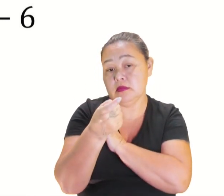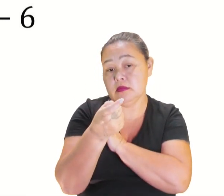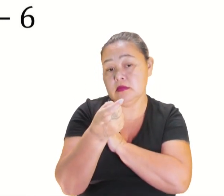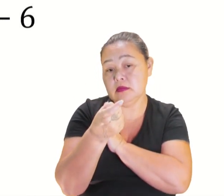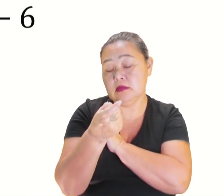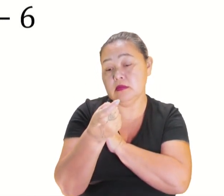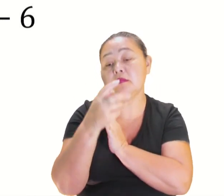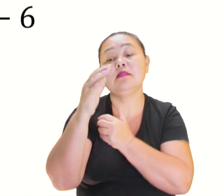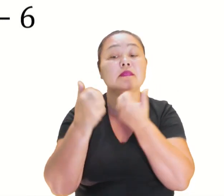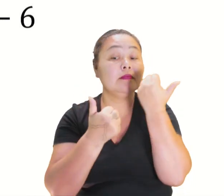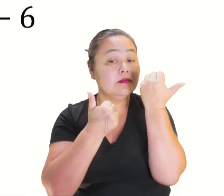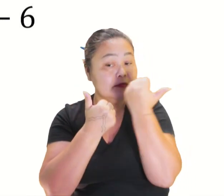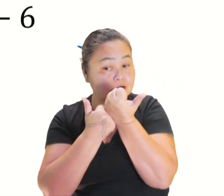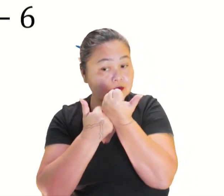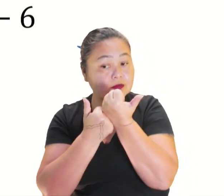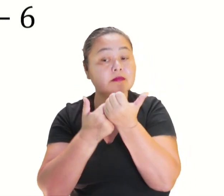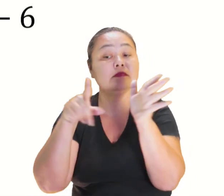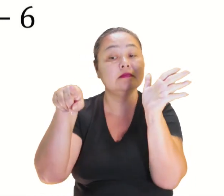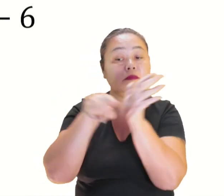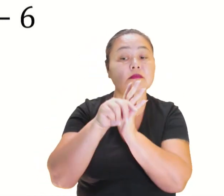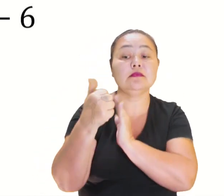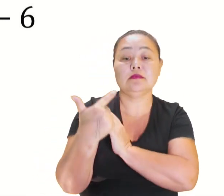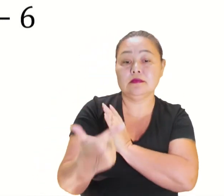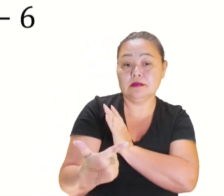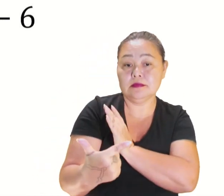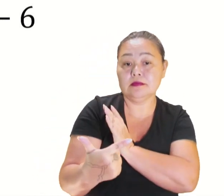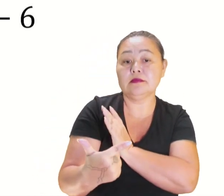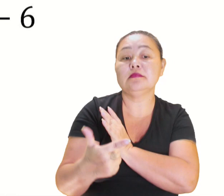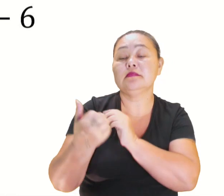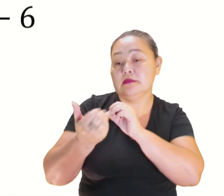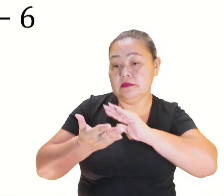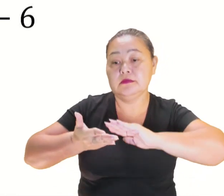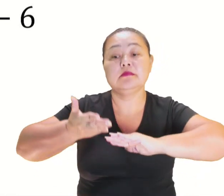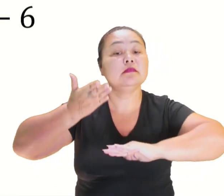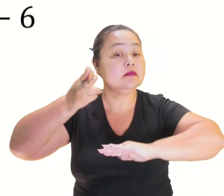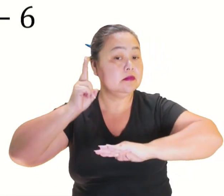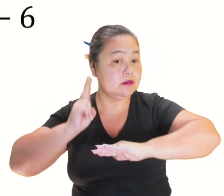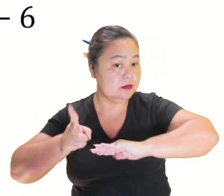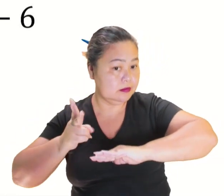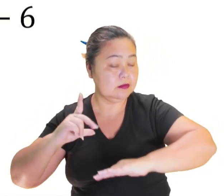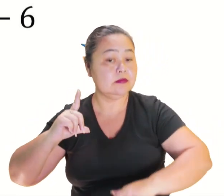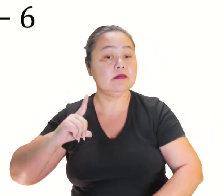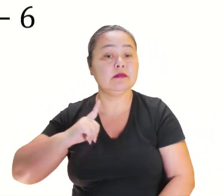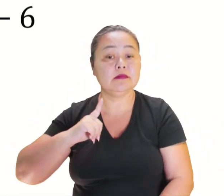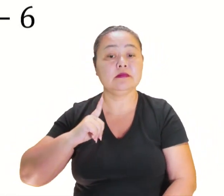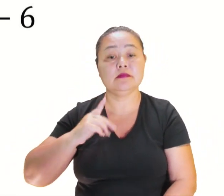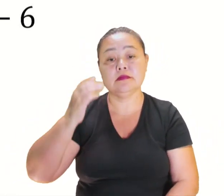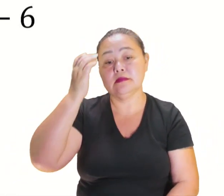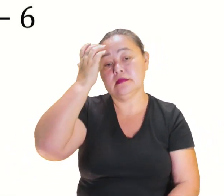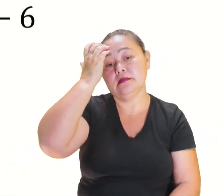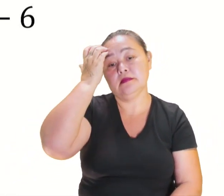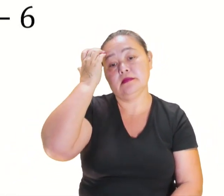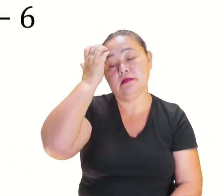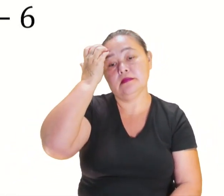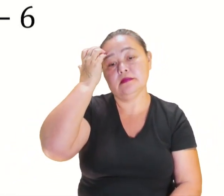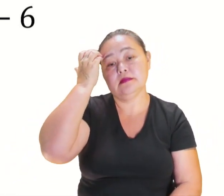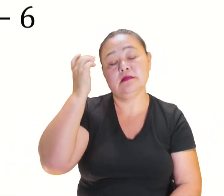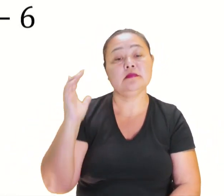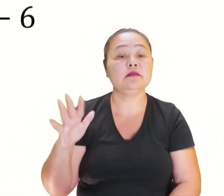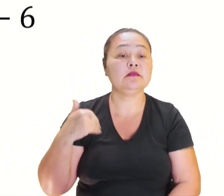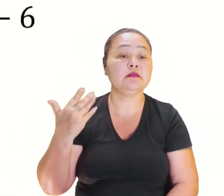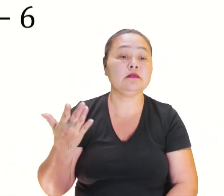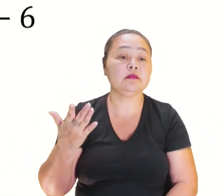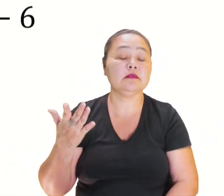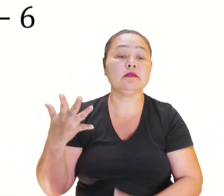vai substituir o x pelo menos 2. Se tem expoente, continua tendo, tá? Continua expoente, tá bom?